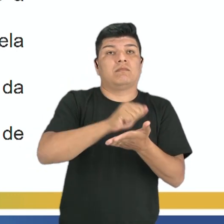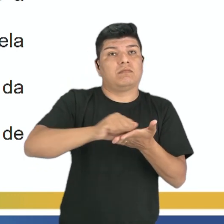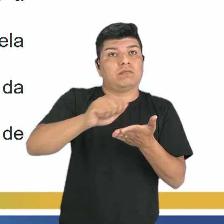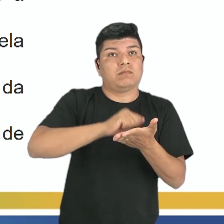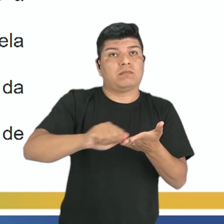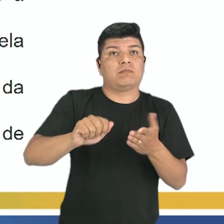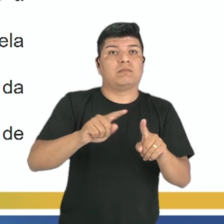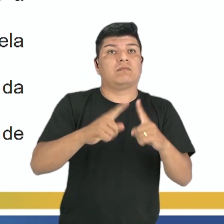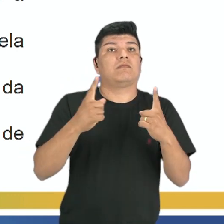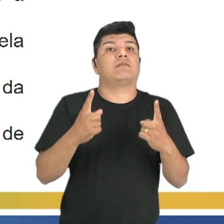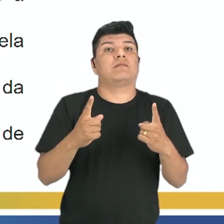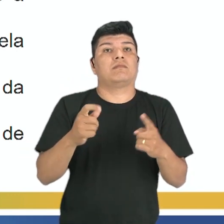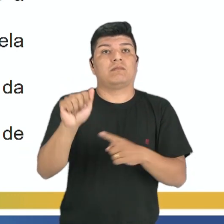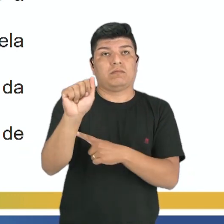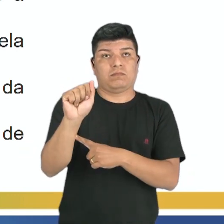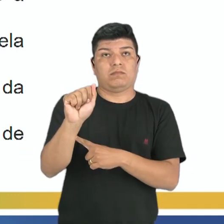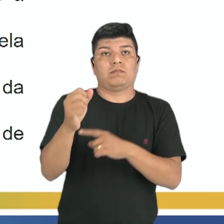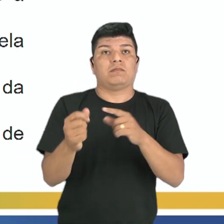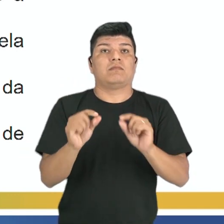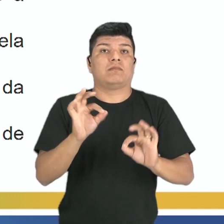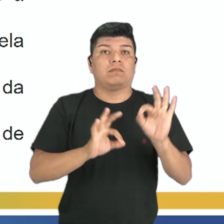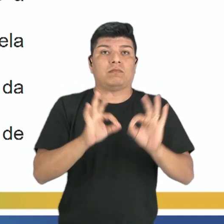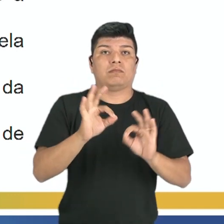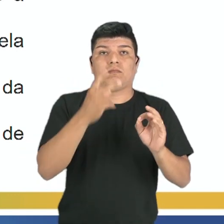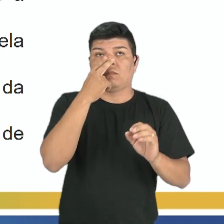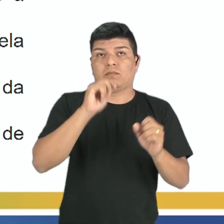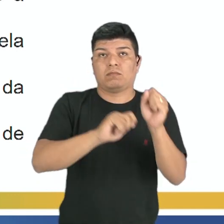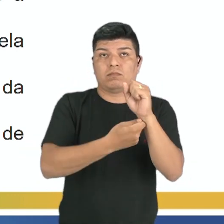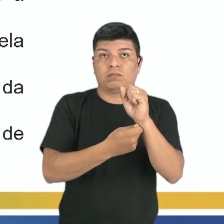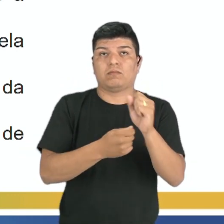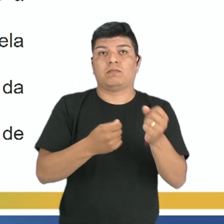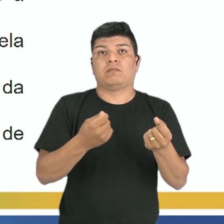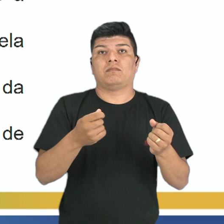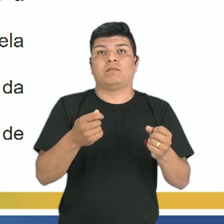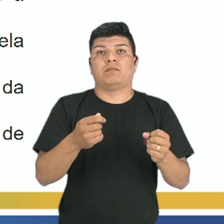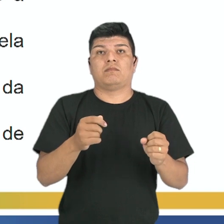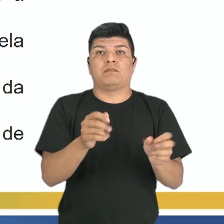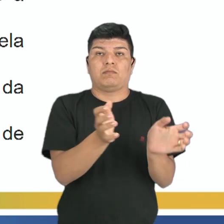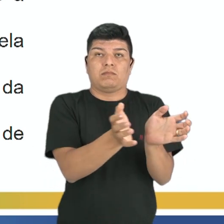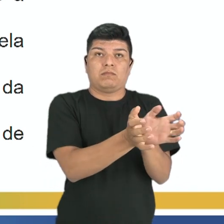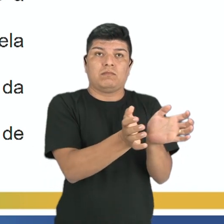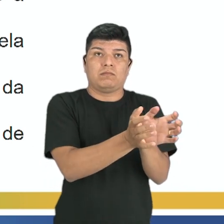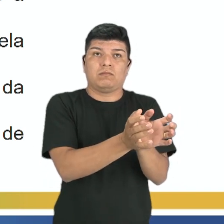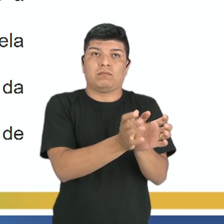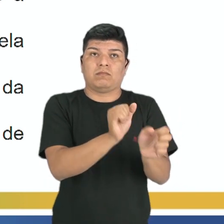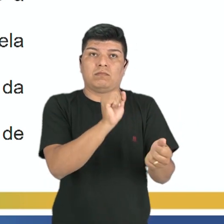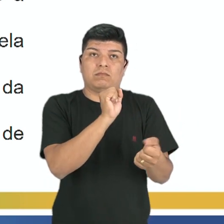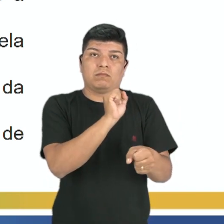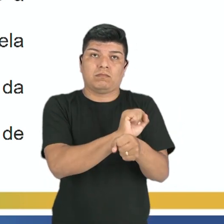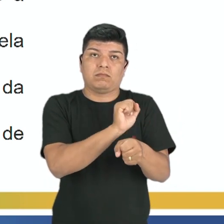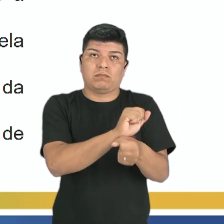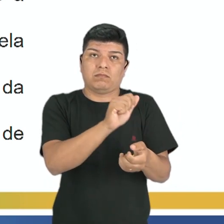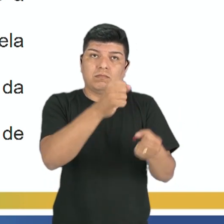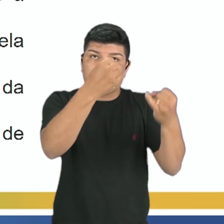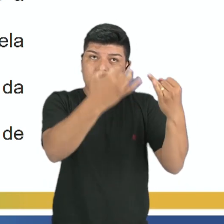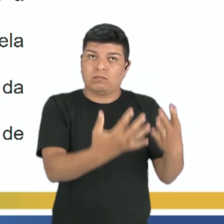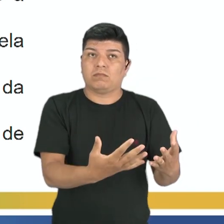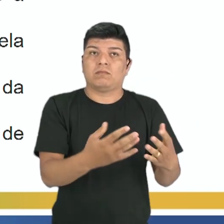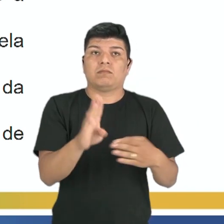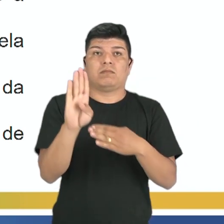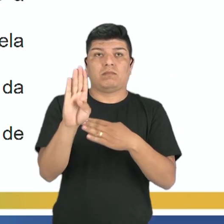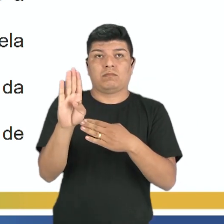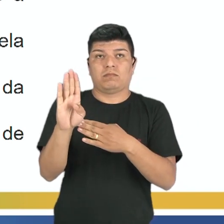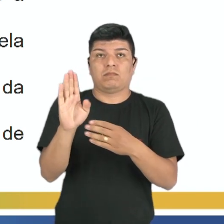escrita, pois a. funcionam como códigos velados de uma comunidade à espera de decifração, b. expressam